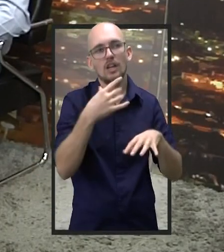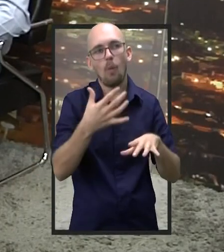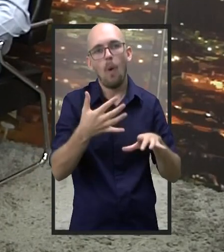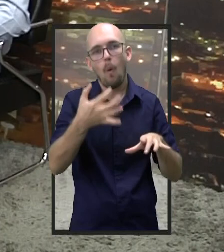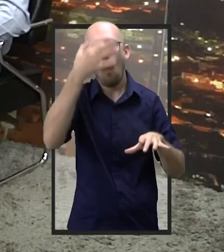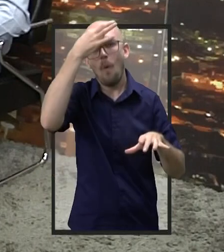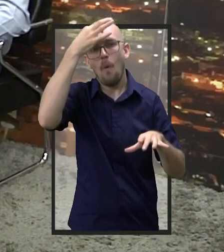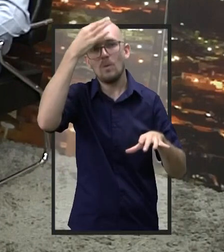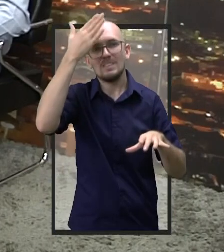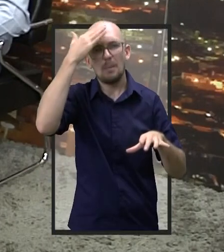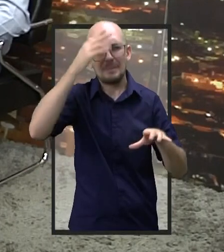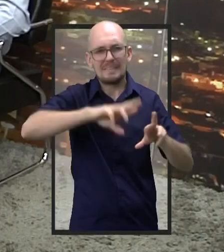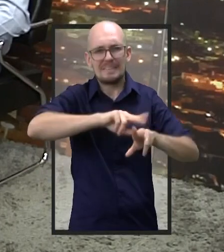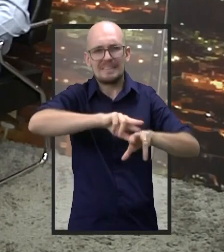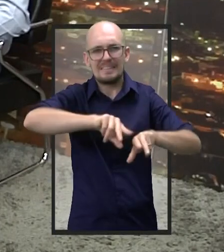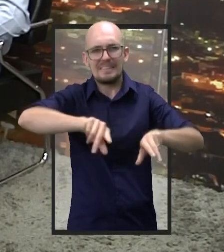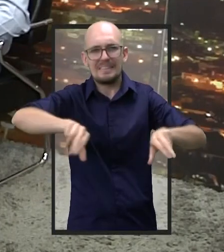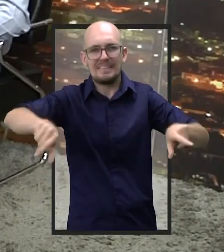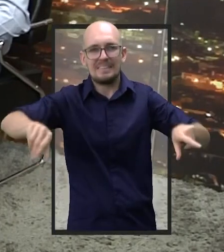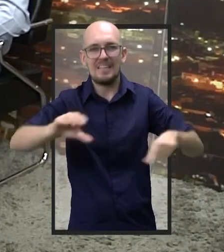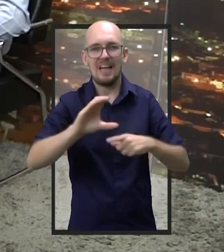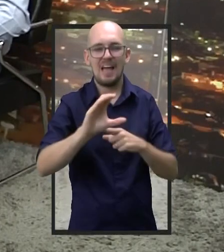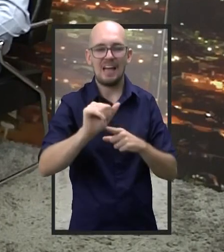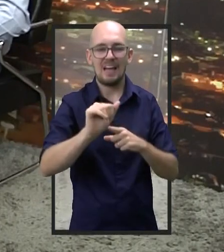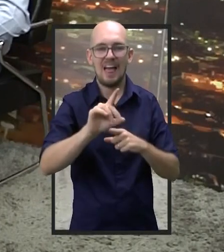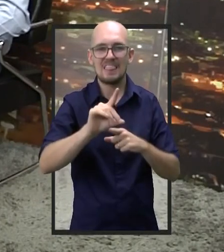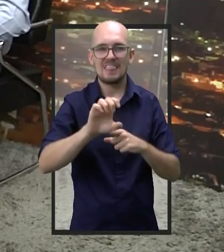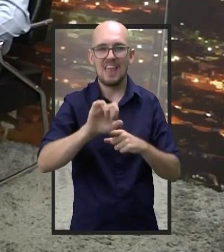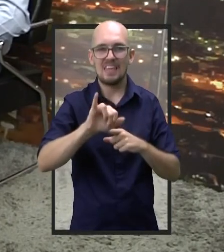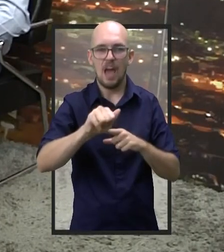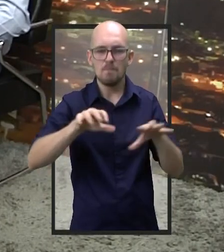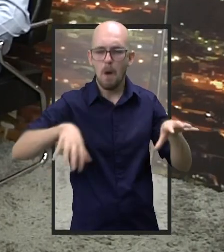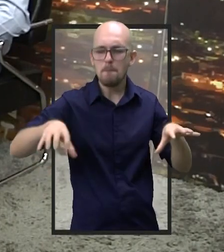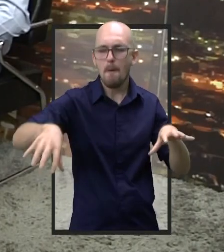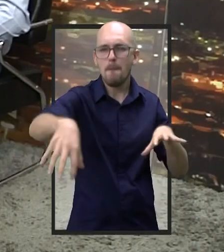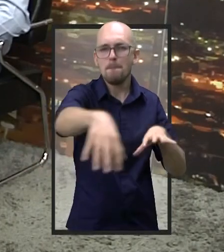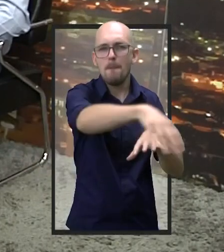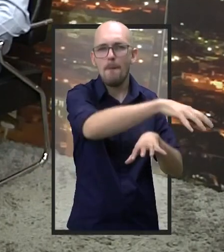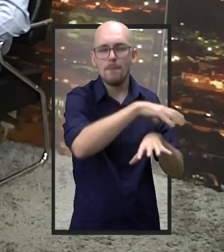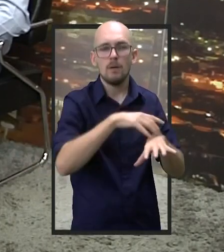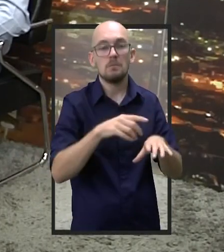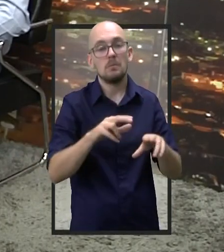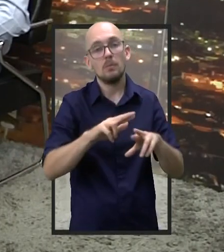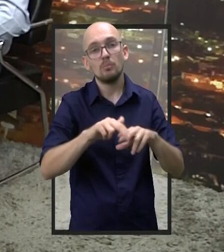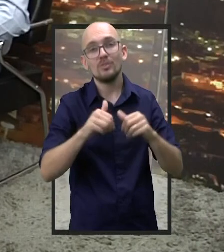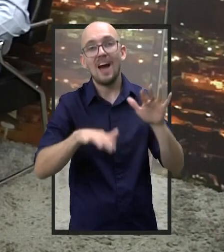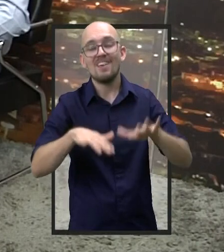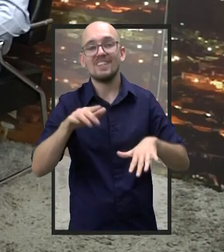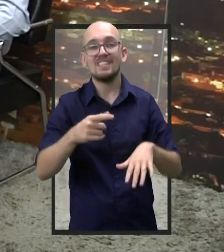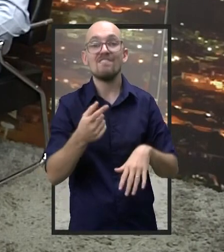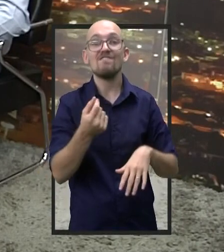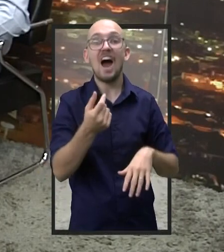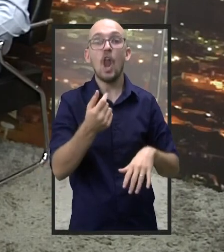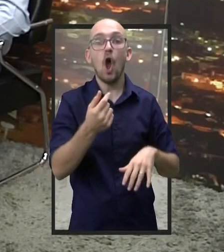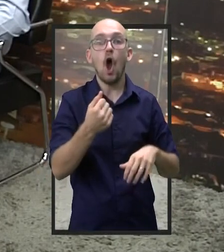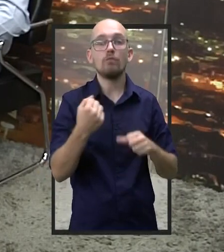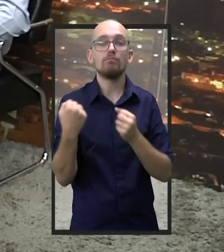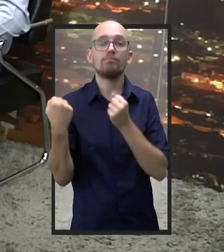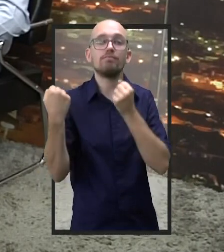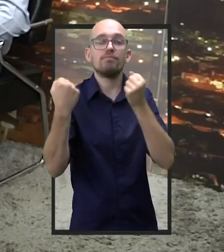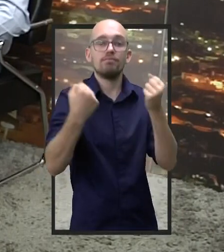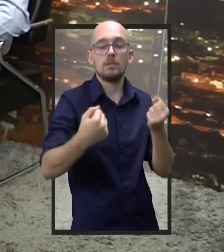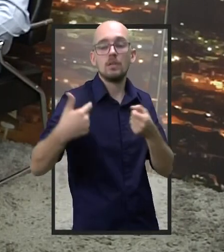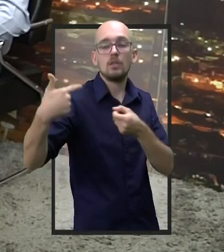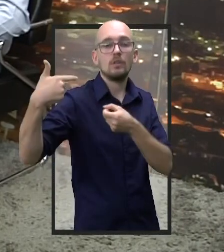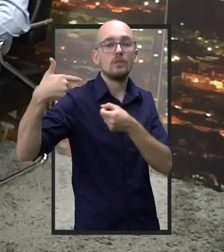o quanto é complexa, né, essa cadeia produtiva. Muitas vezes o valor do etanol para o consumidor final, muitas vezes